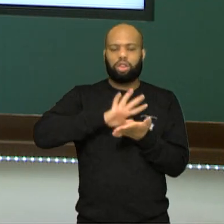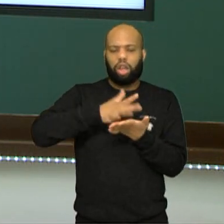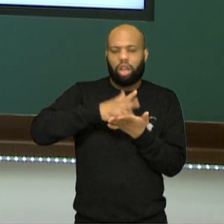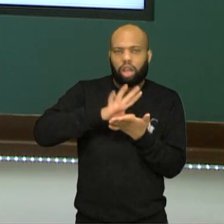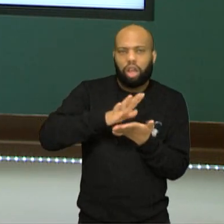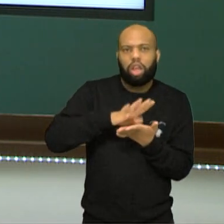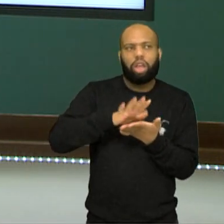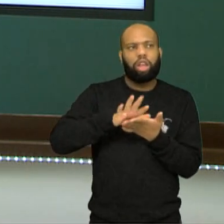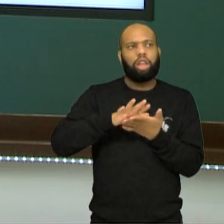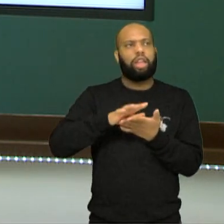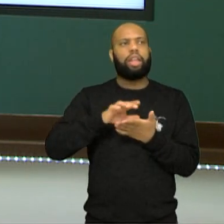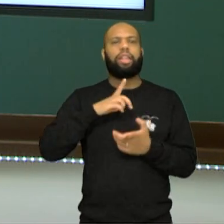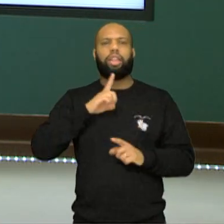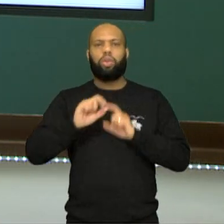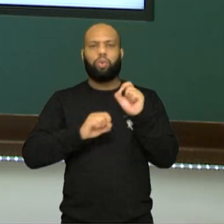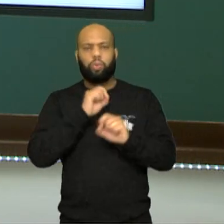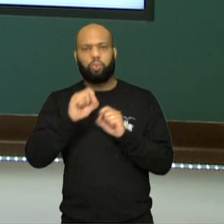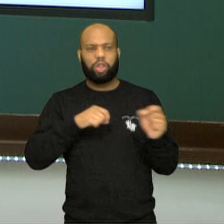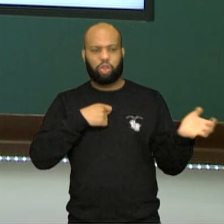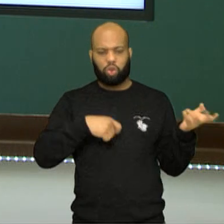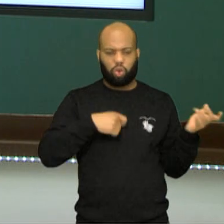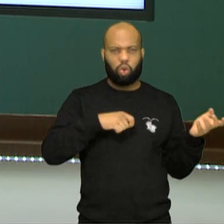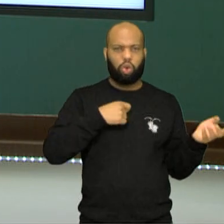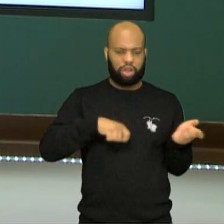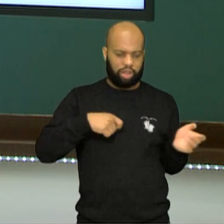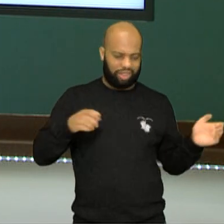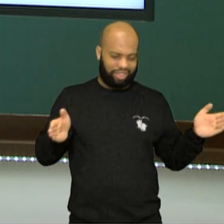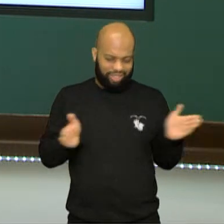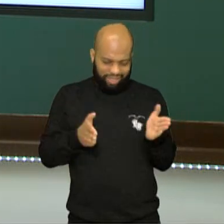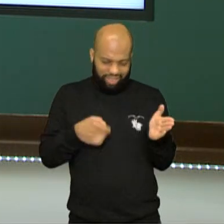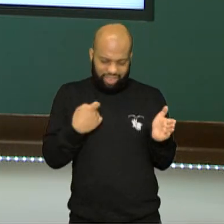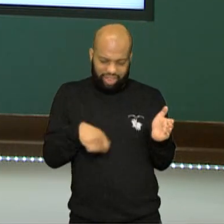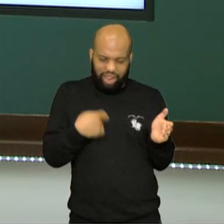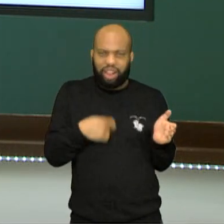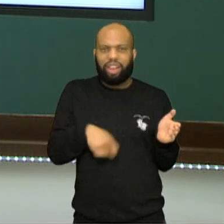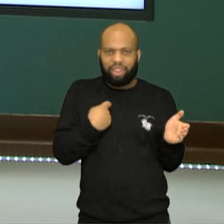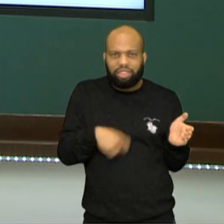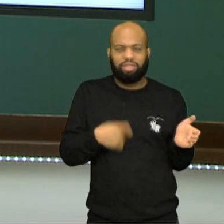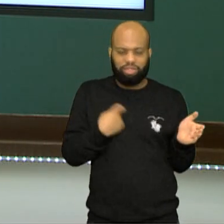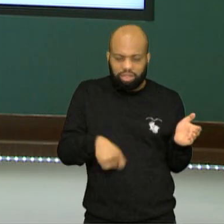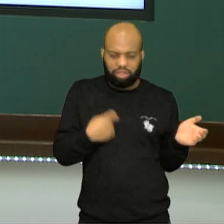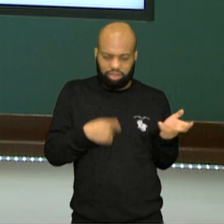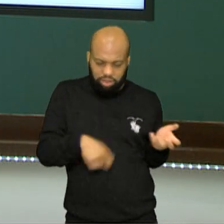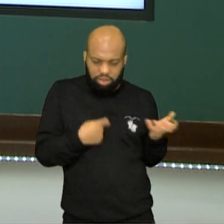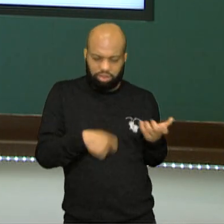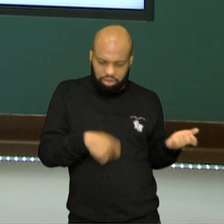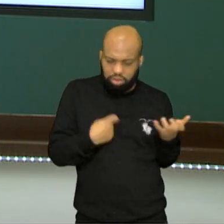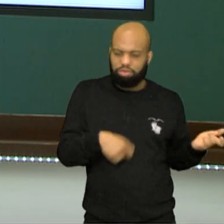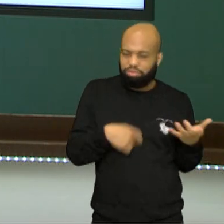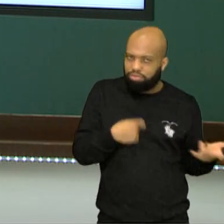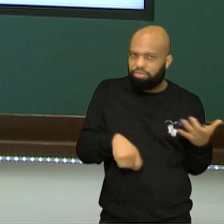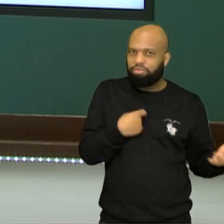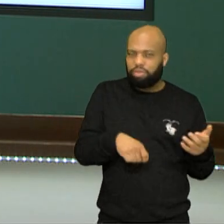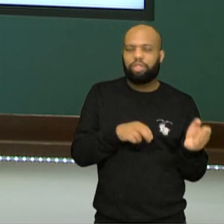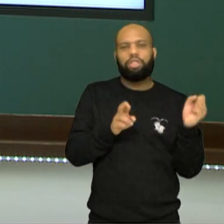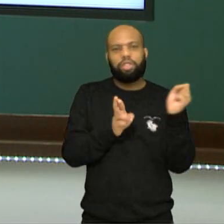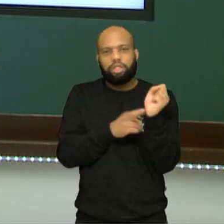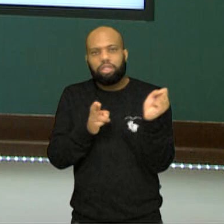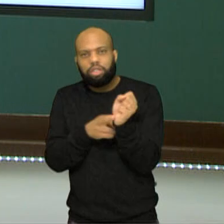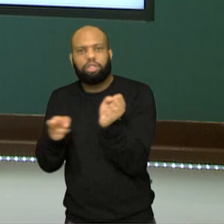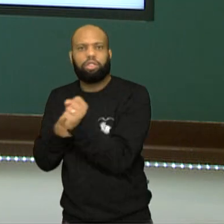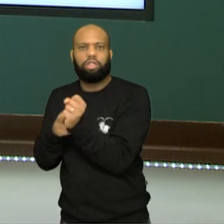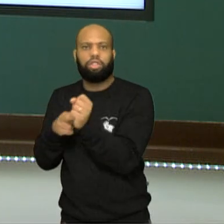um instrumento de corda normalmente que só acompanha é o cavaquinho ou a viola de 3 cordas, que acompanha para dar o ritmo para